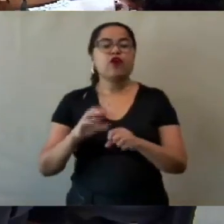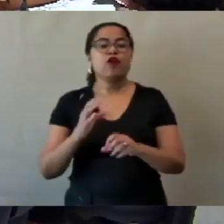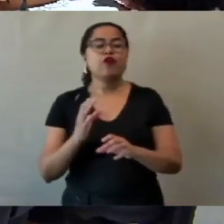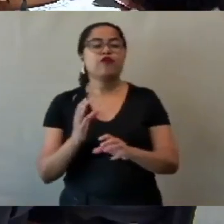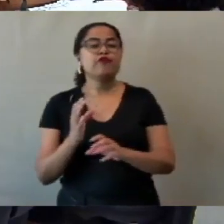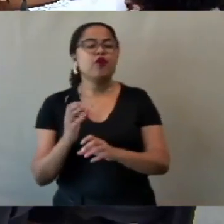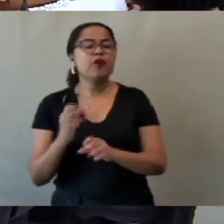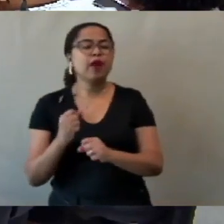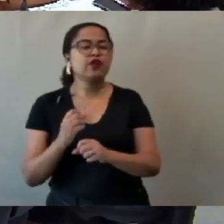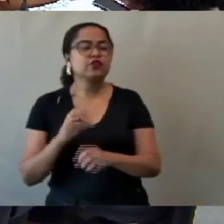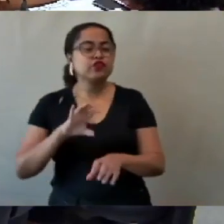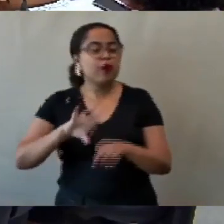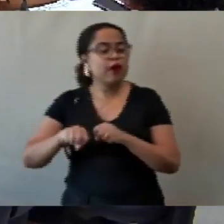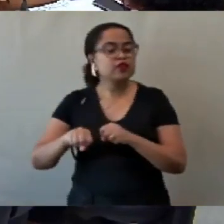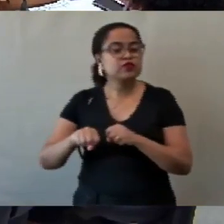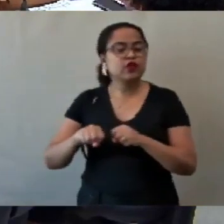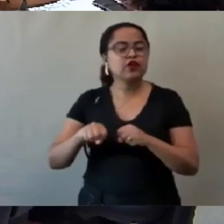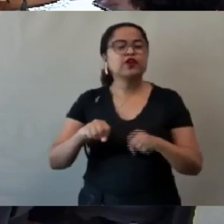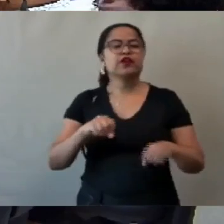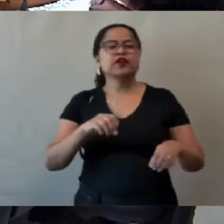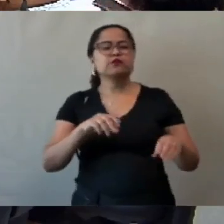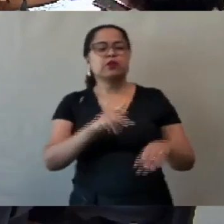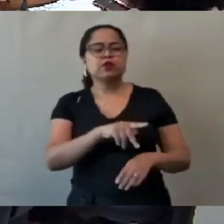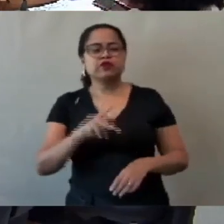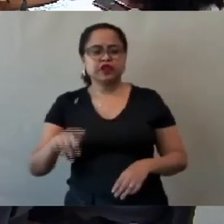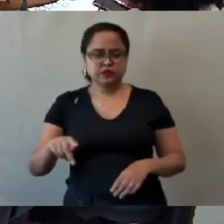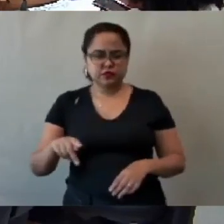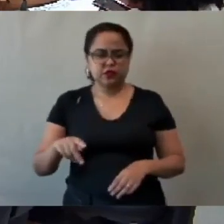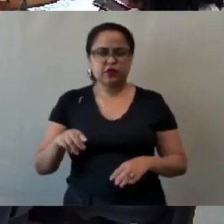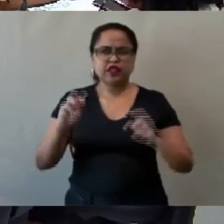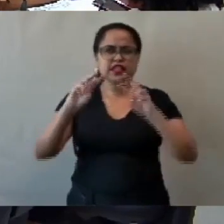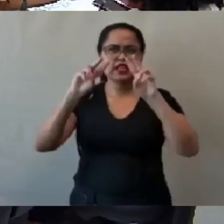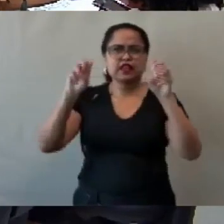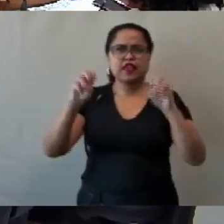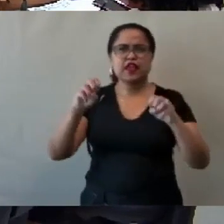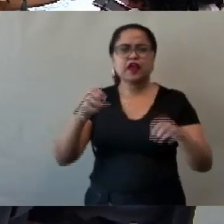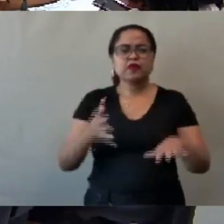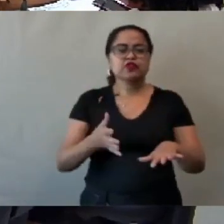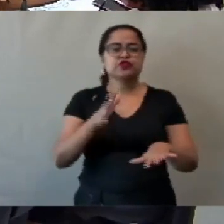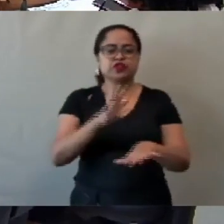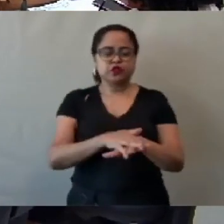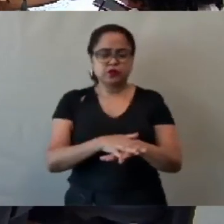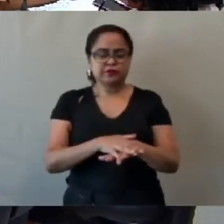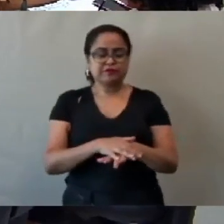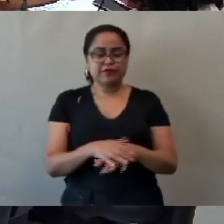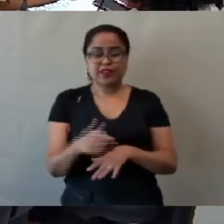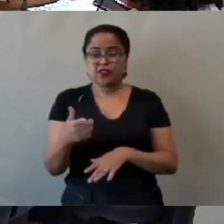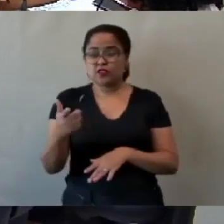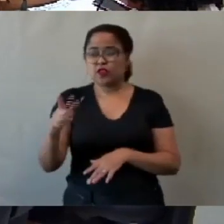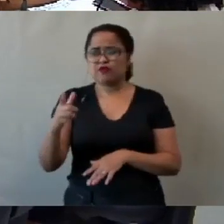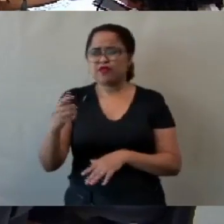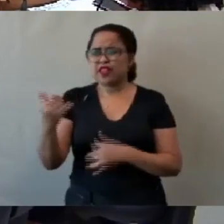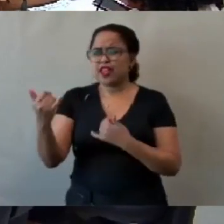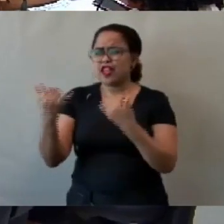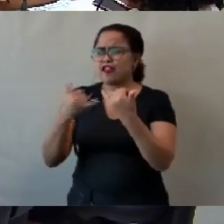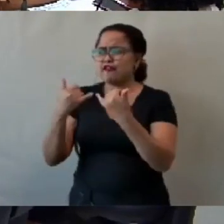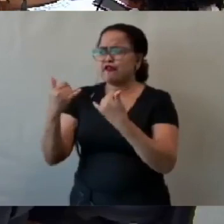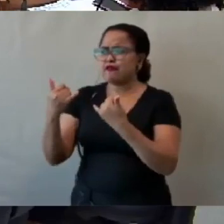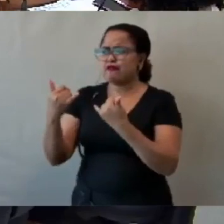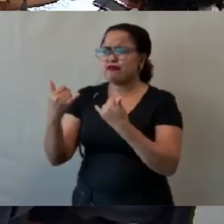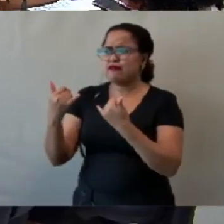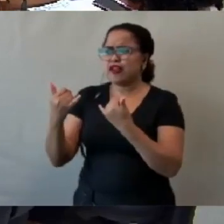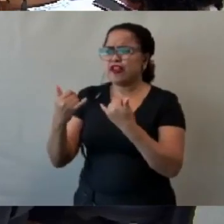num tema muito abordado, que é a inclusão, porque a gente não tem formação nenhuma para receber essas